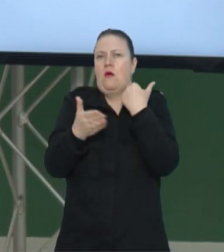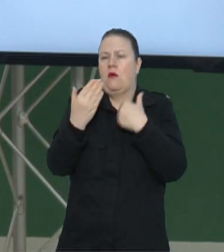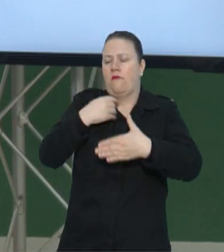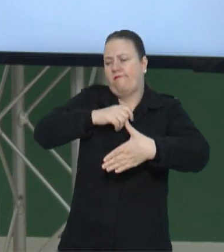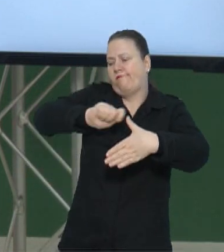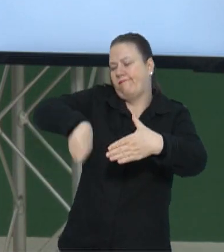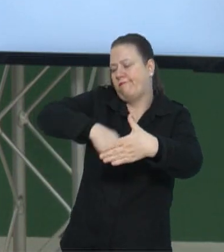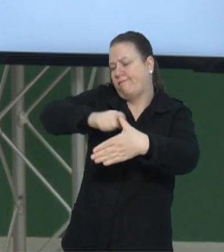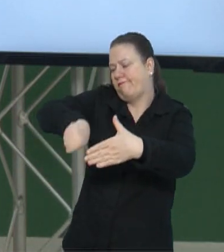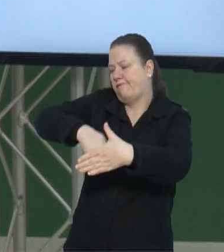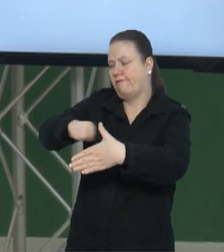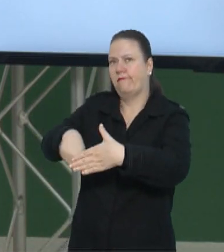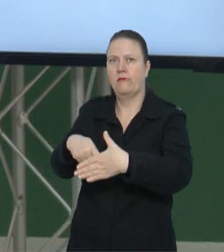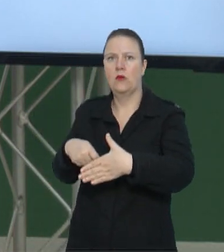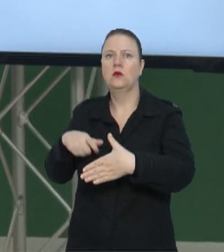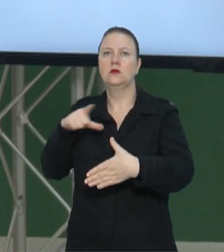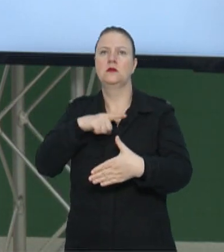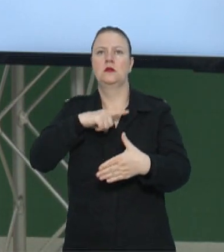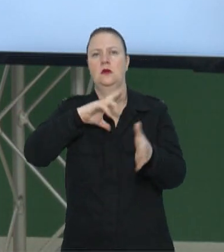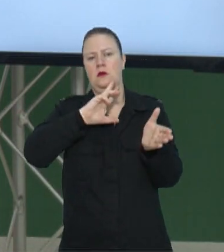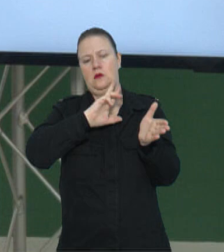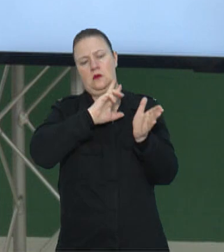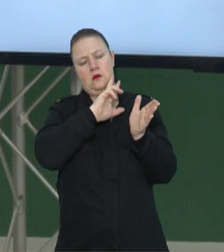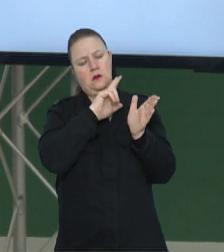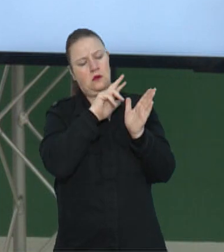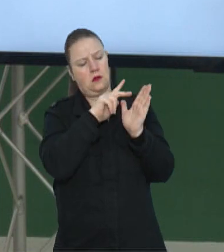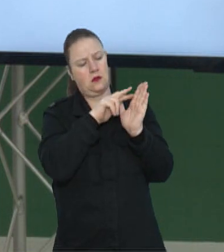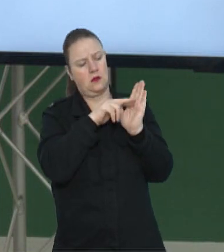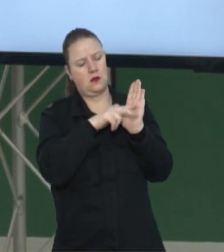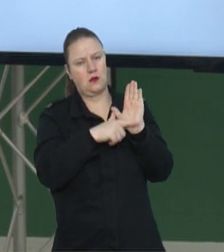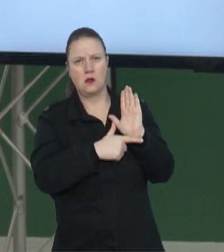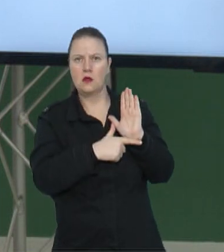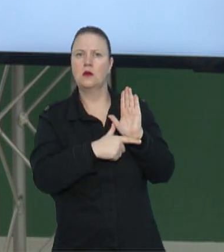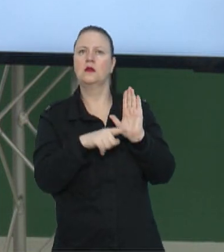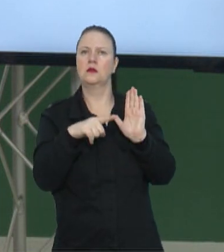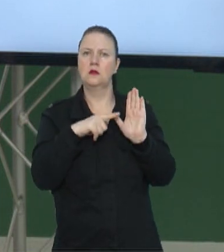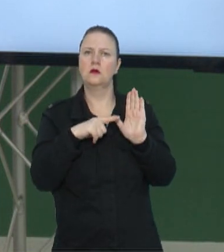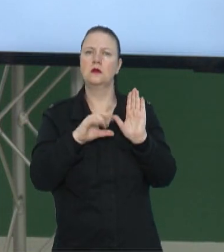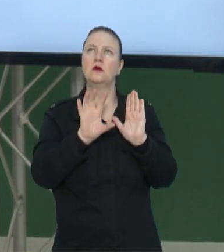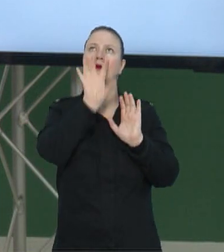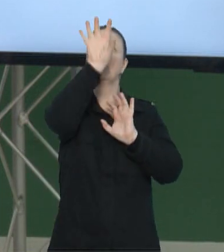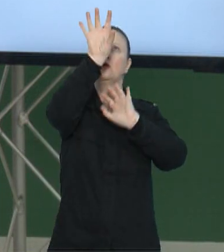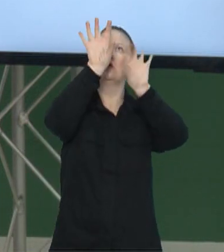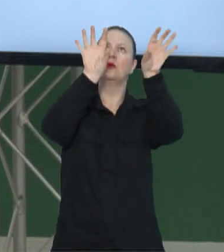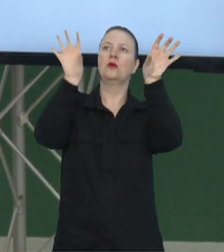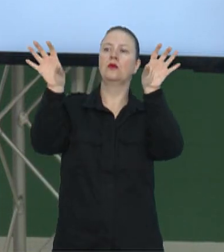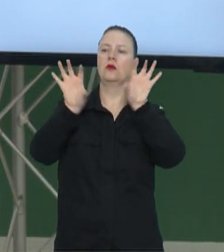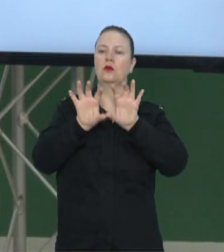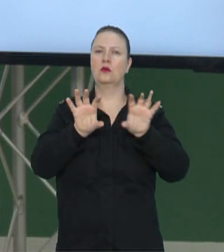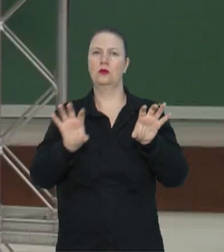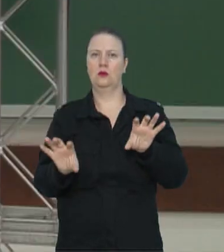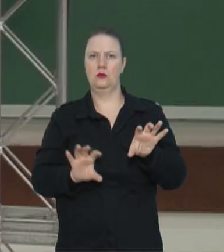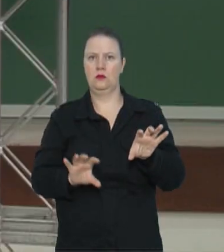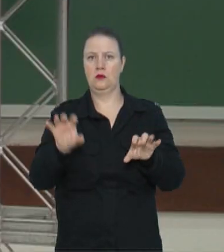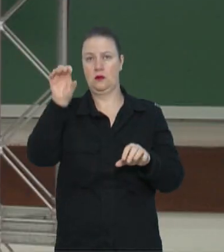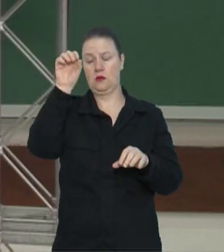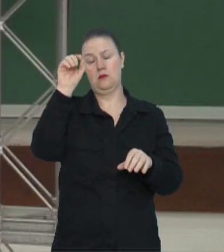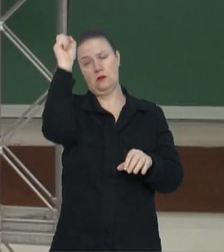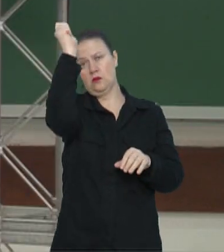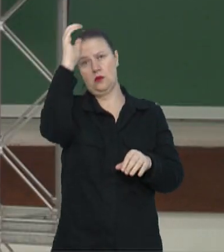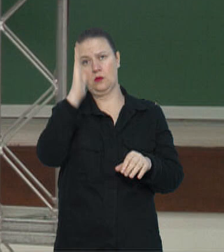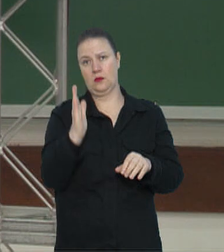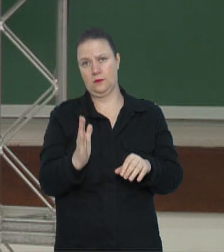hábitos alimentares, a gente vai ter uma variedade muito grande entre uma região e outra. Vamos pensar um pouquinho que,